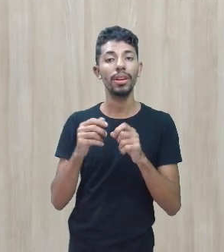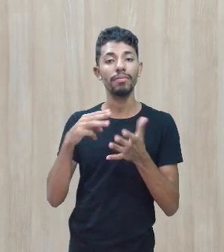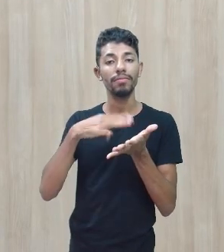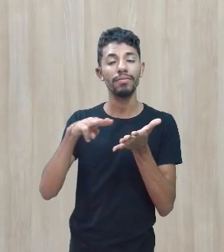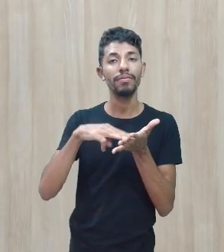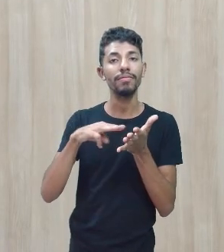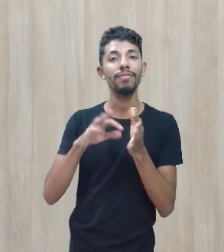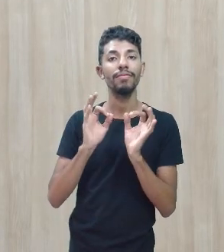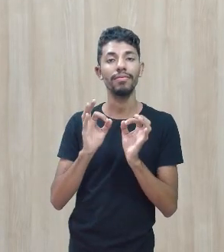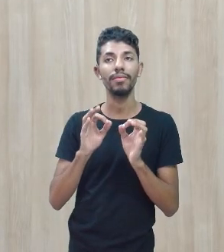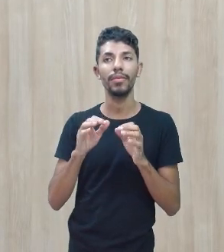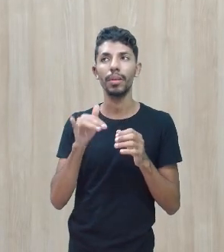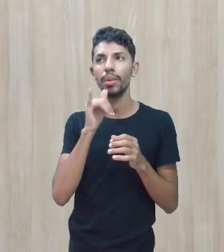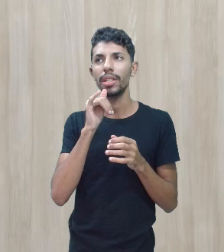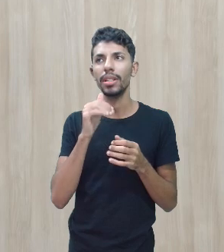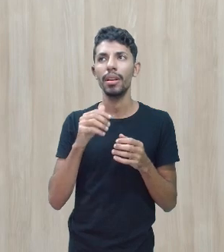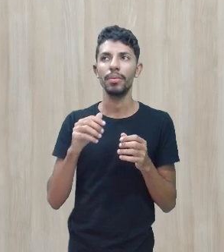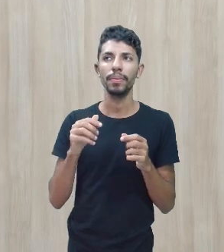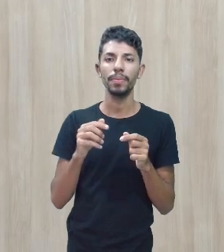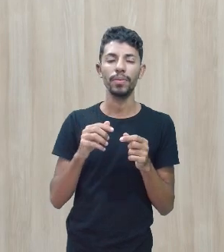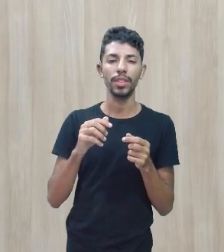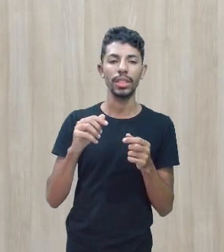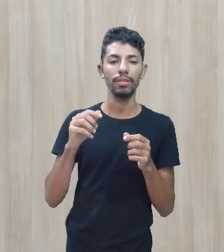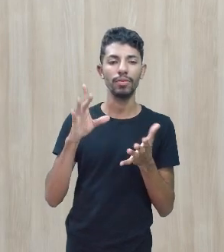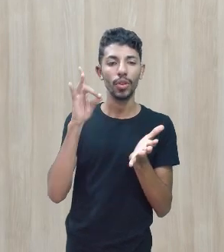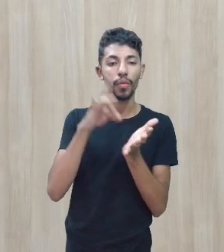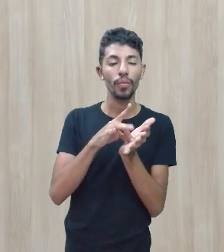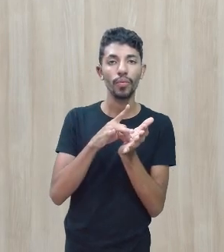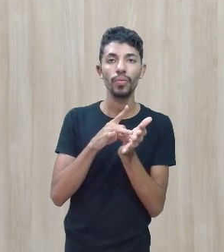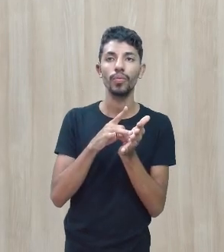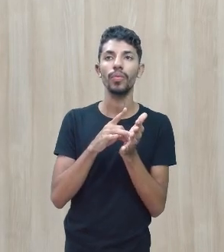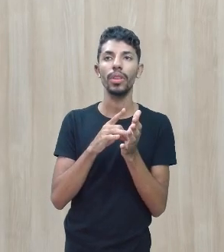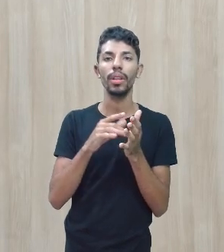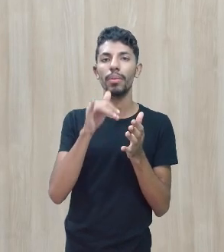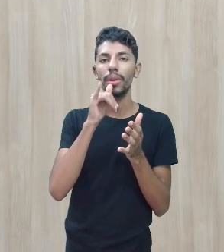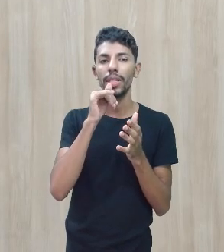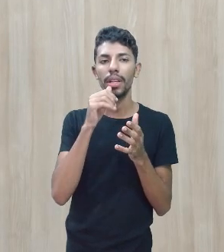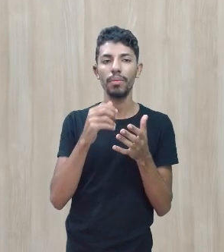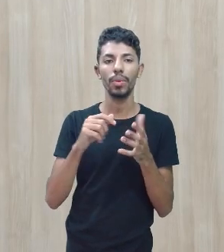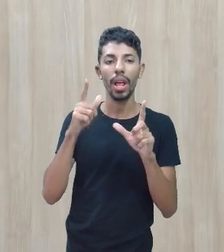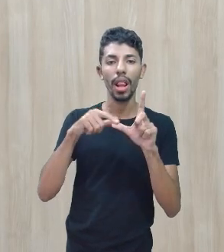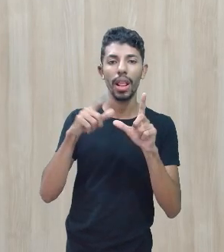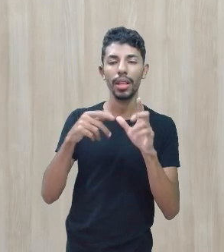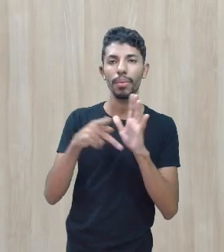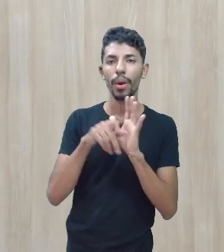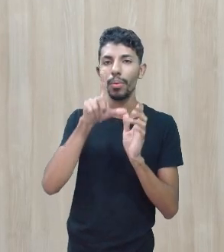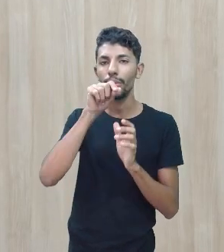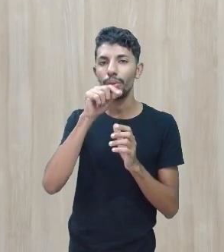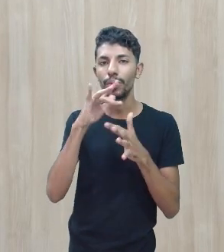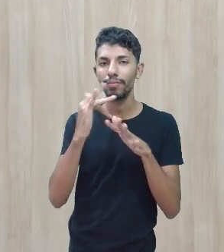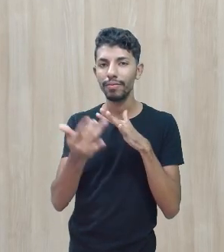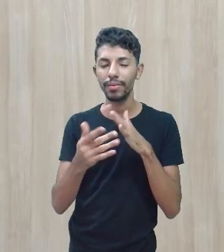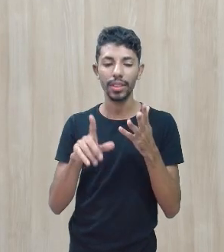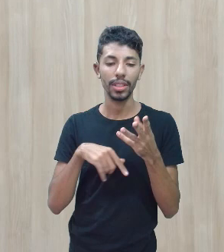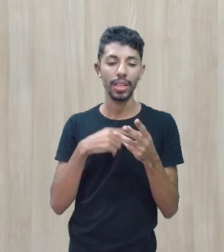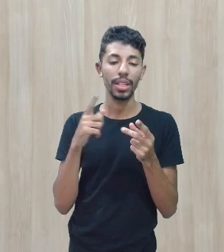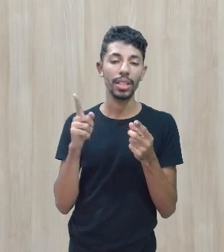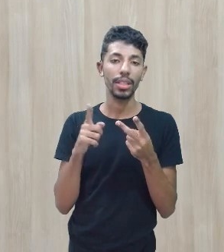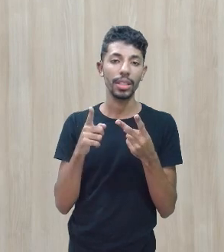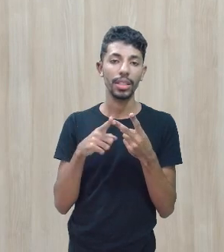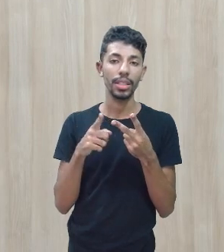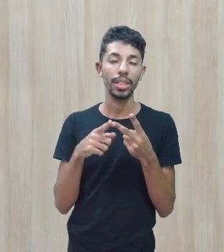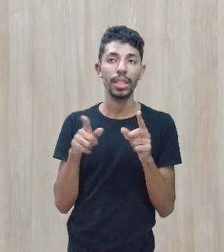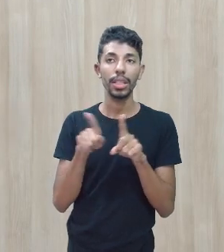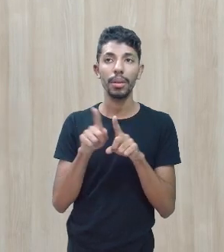determinado número de caracteres do Twitter, determinada limitação de caracteres para o